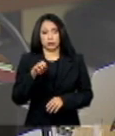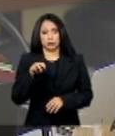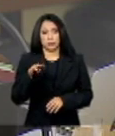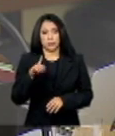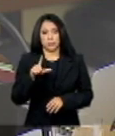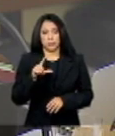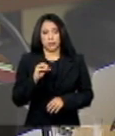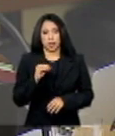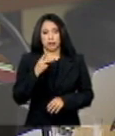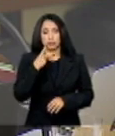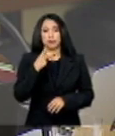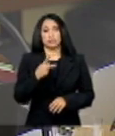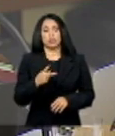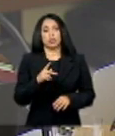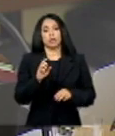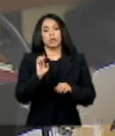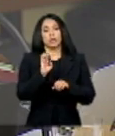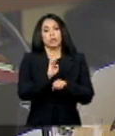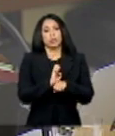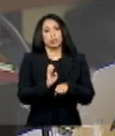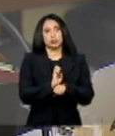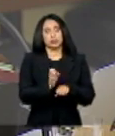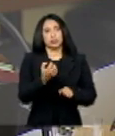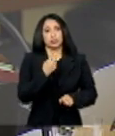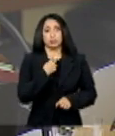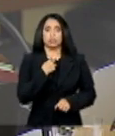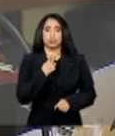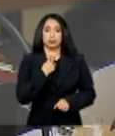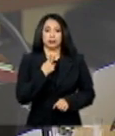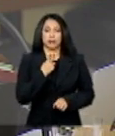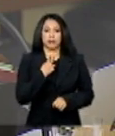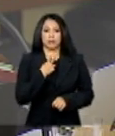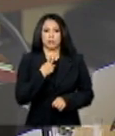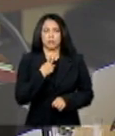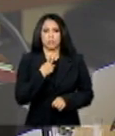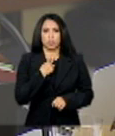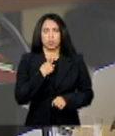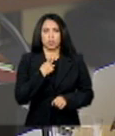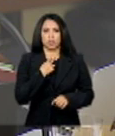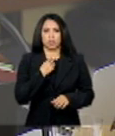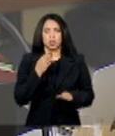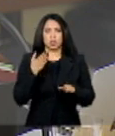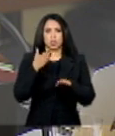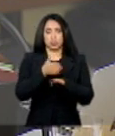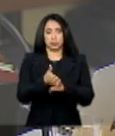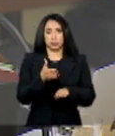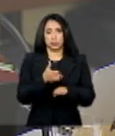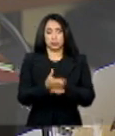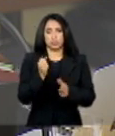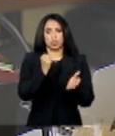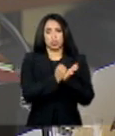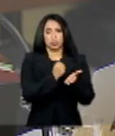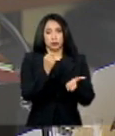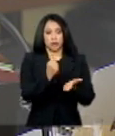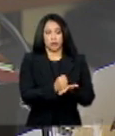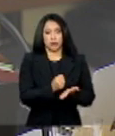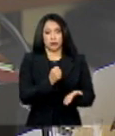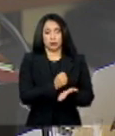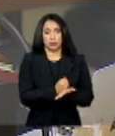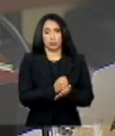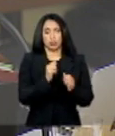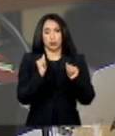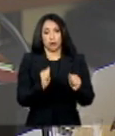os estados membros que não podem interferir na esfera das relações jurídico contratuais estabelecidos entre o poder